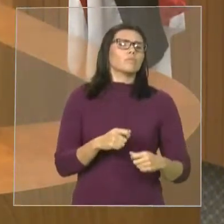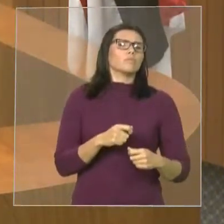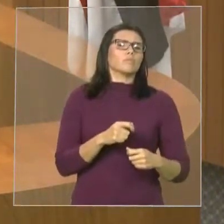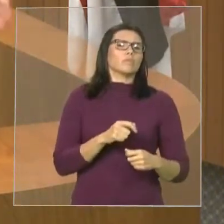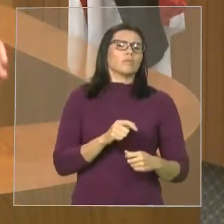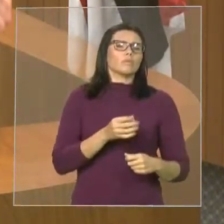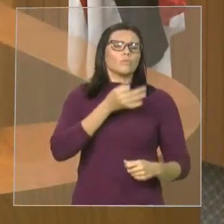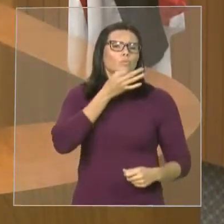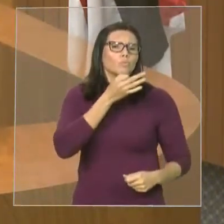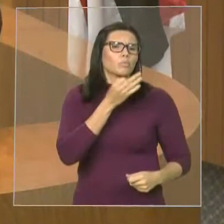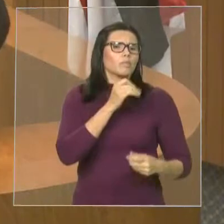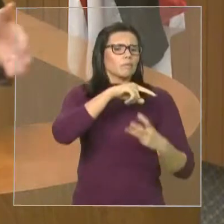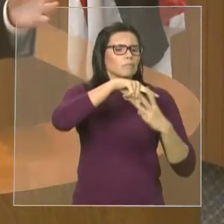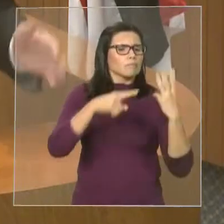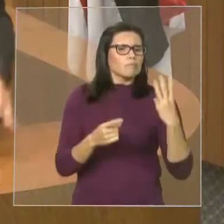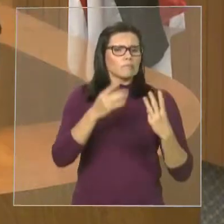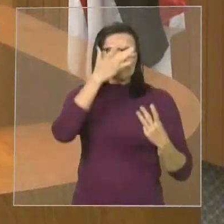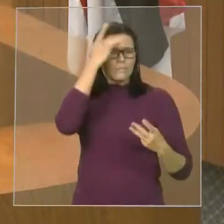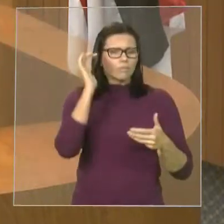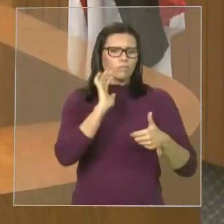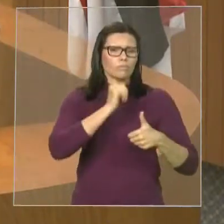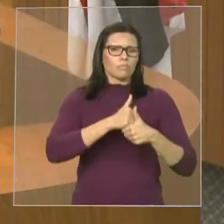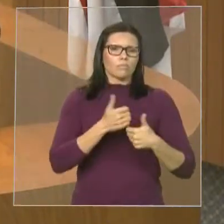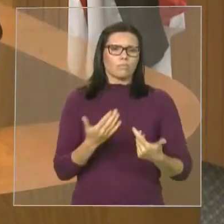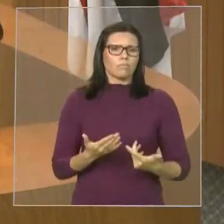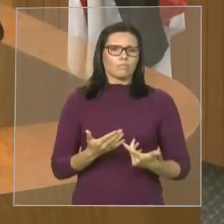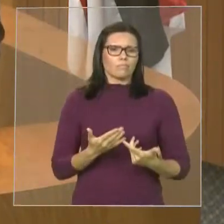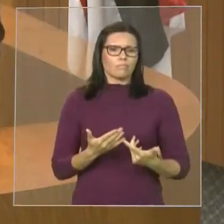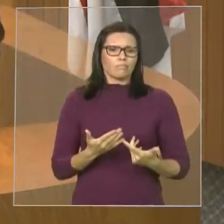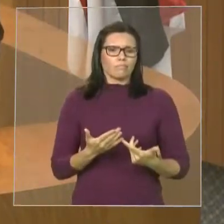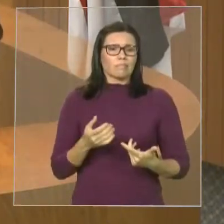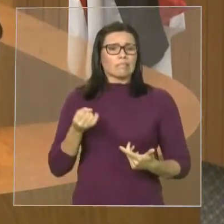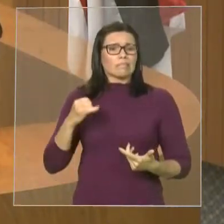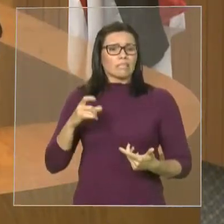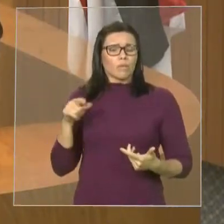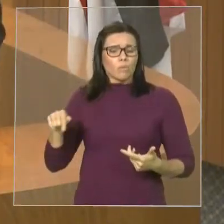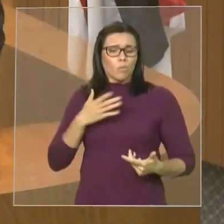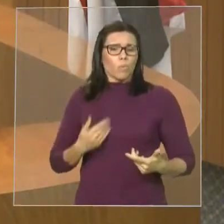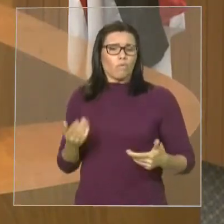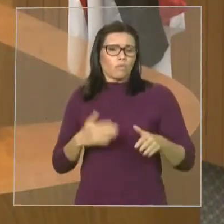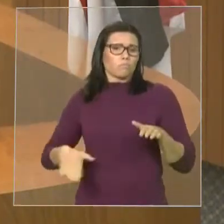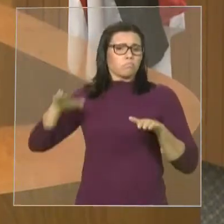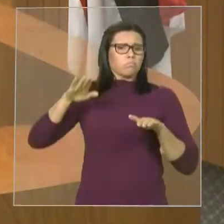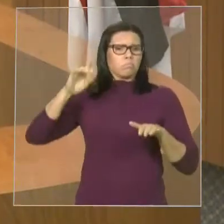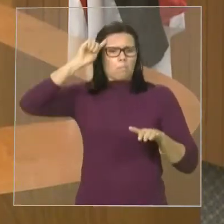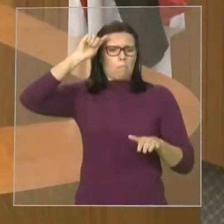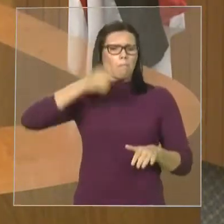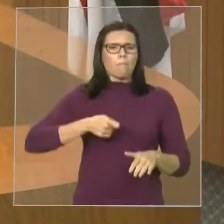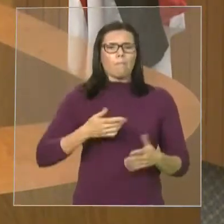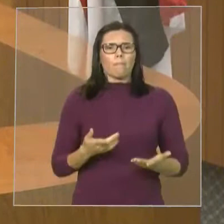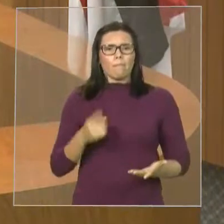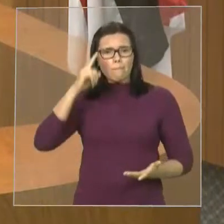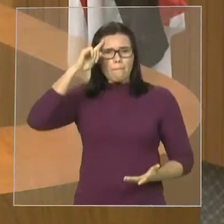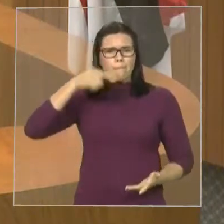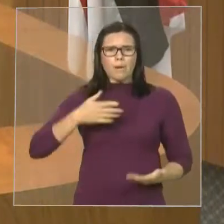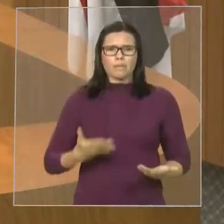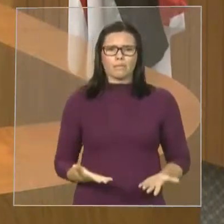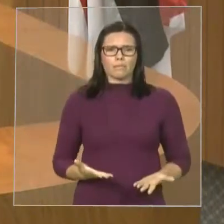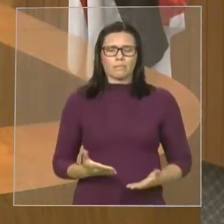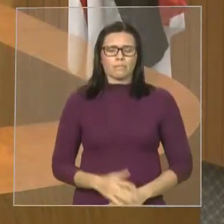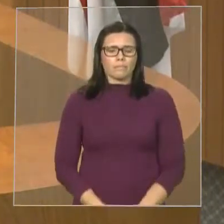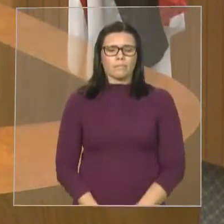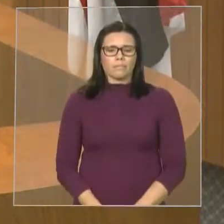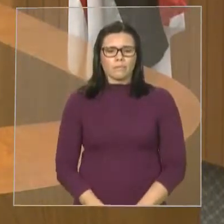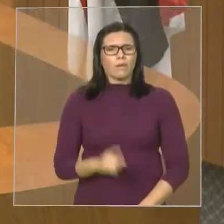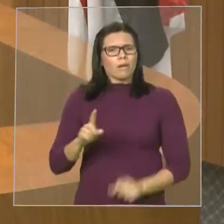quórum necessário para a deliberação das decisões do Conselho. Ora, é muito claro, se você tem um